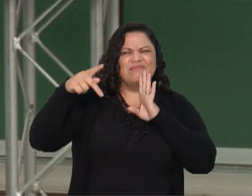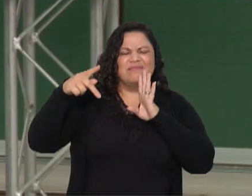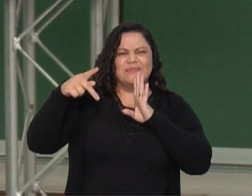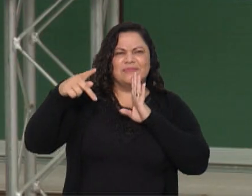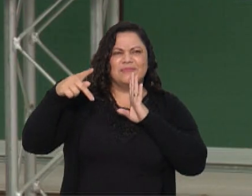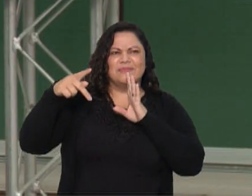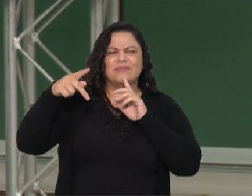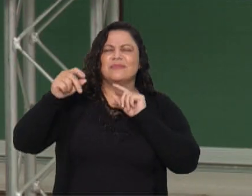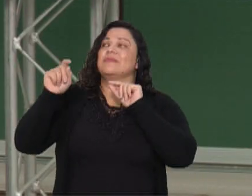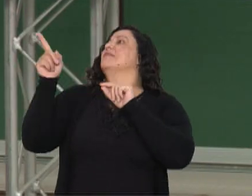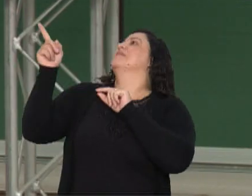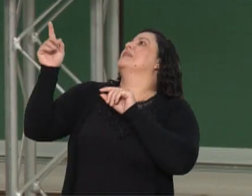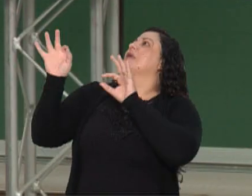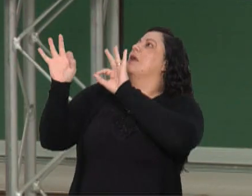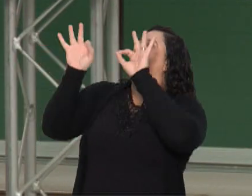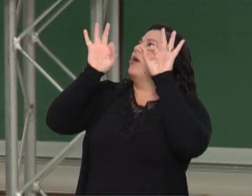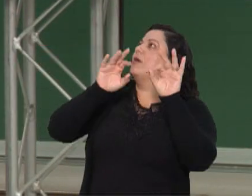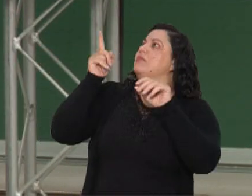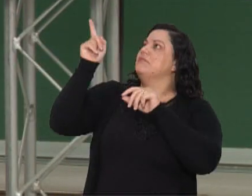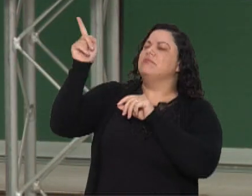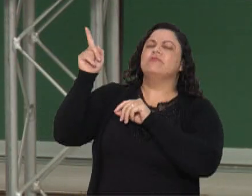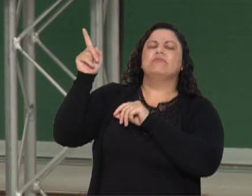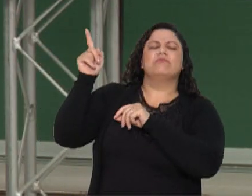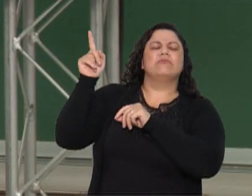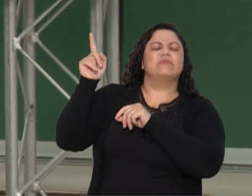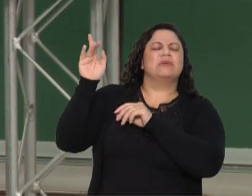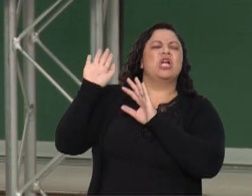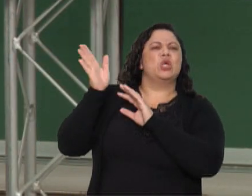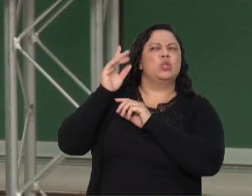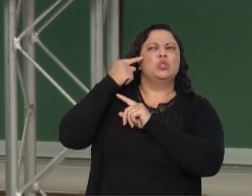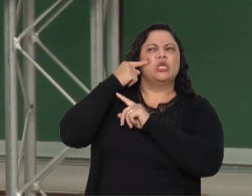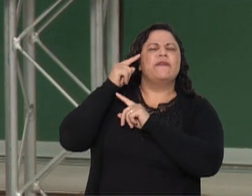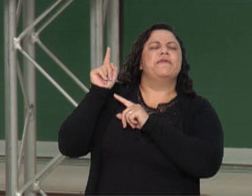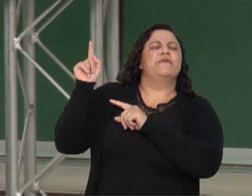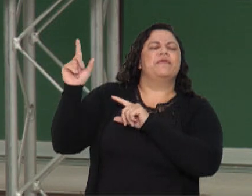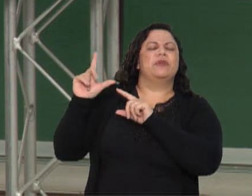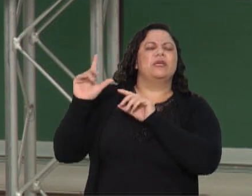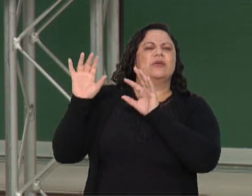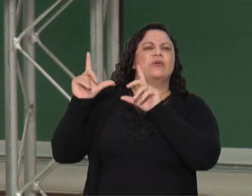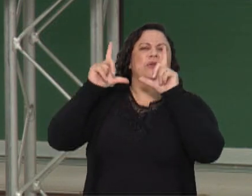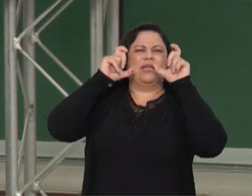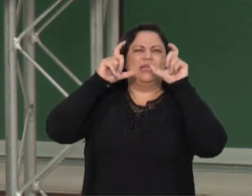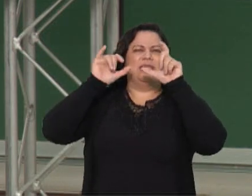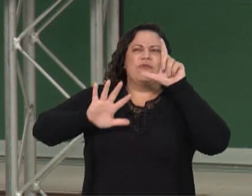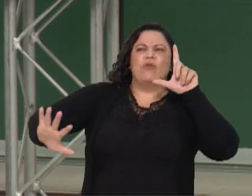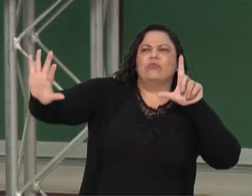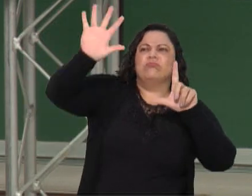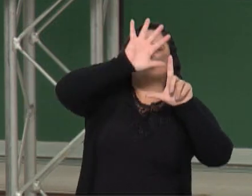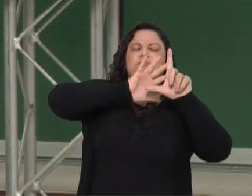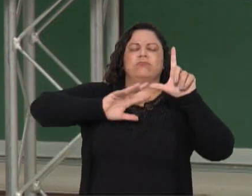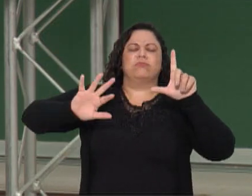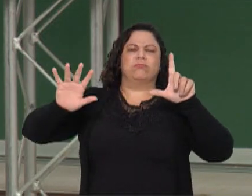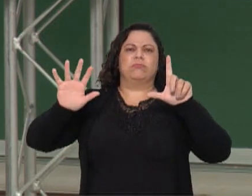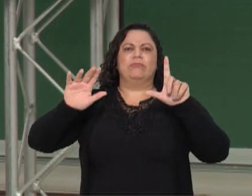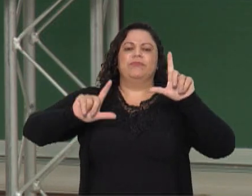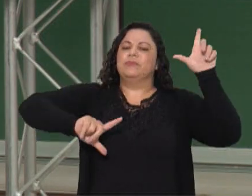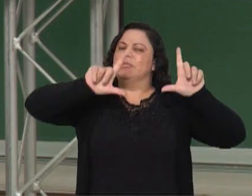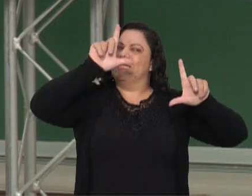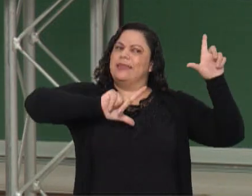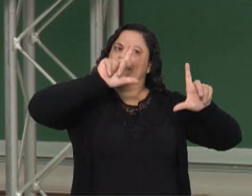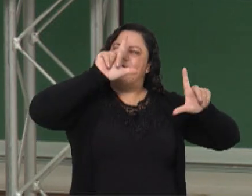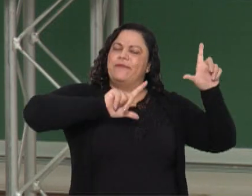esta imagem aqui, nem que seja na televisão, em algum programa de TV, alguma novela, alguma coisa